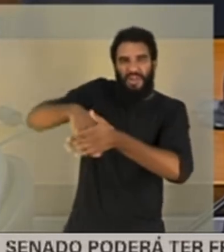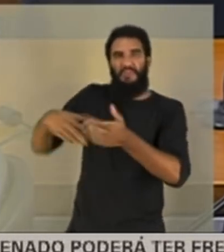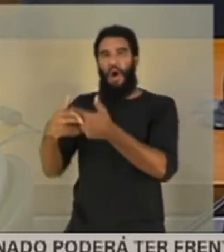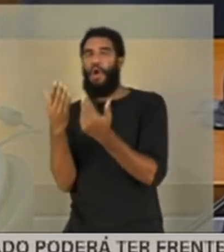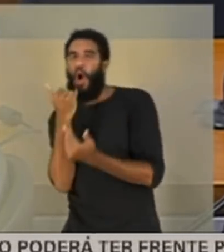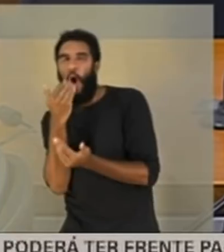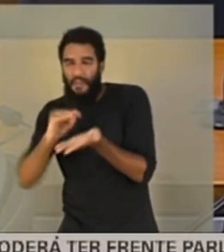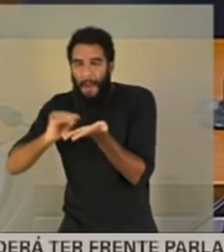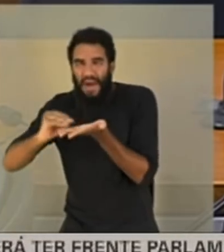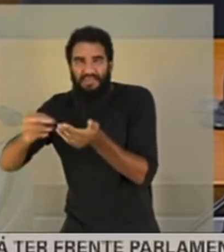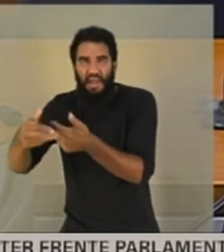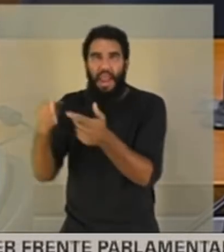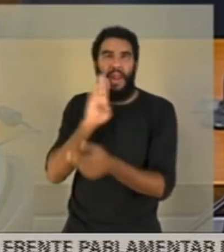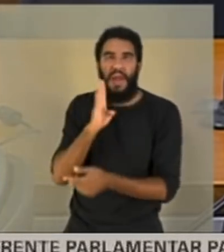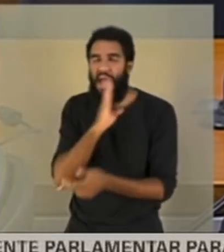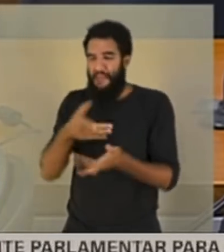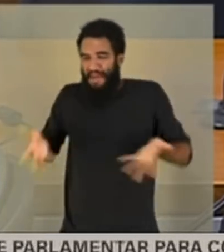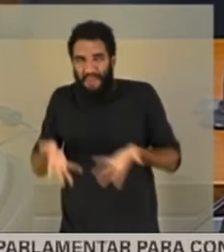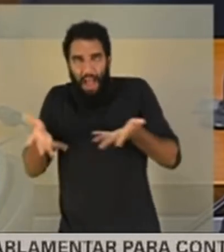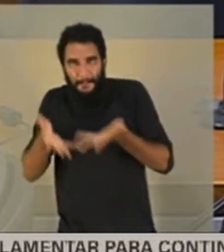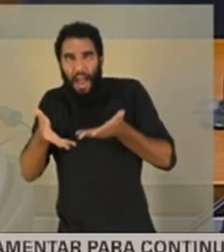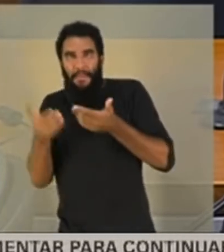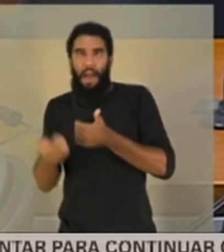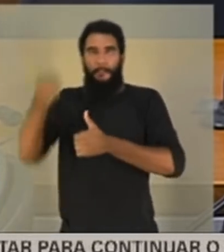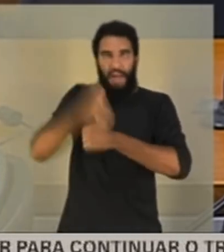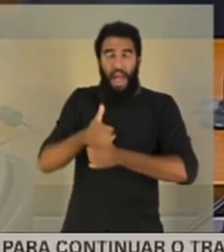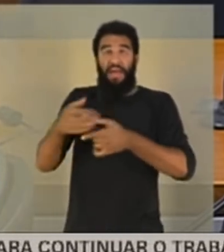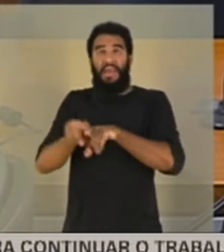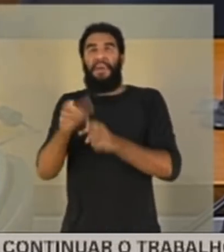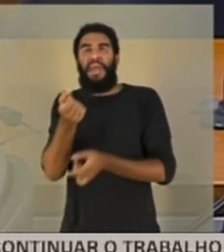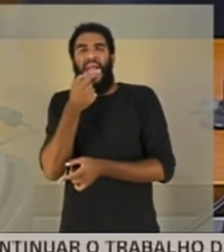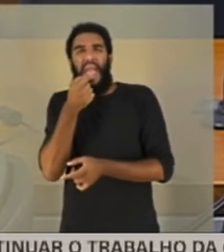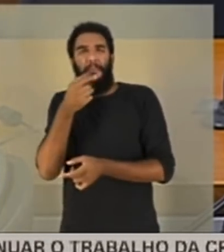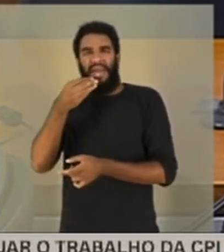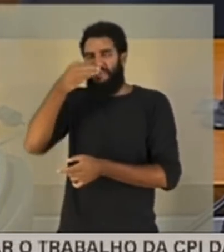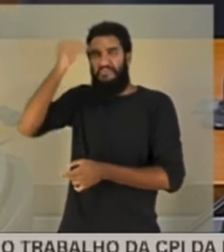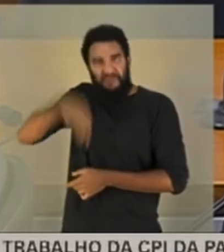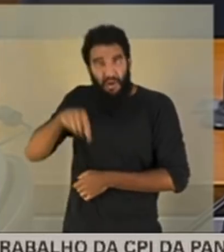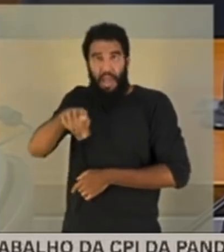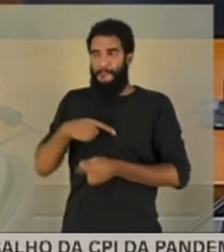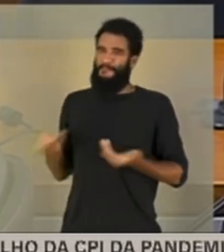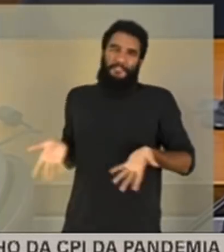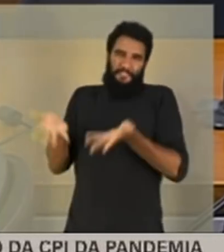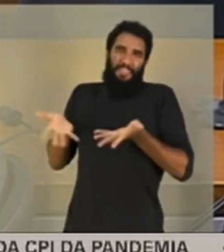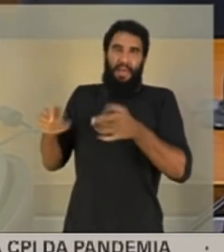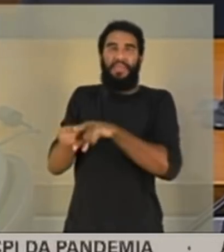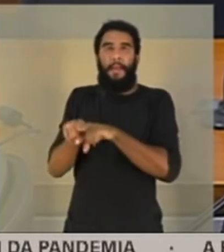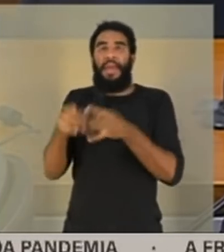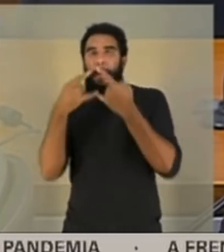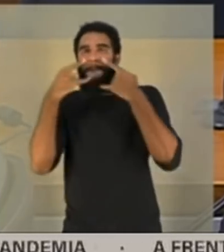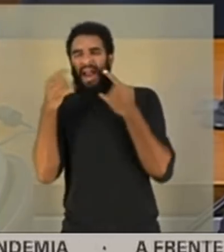pastel em boteco, insuflar golpe militar, prescrever remédio sem eficácia comprovada, combater o uso de